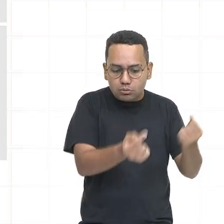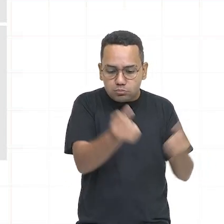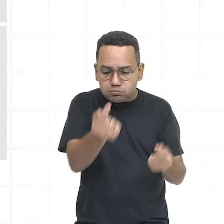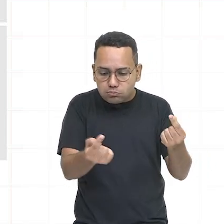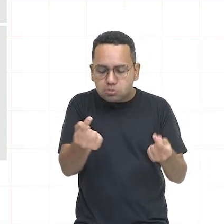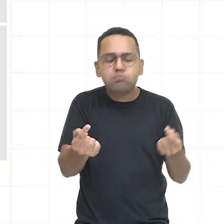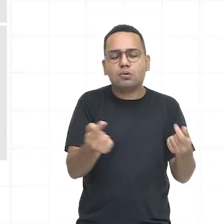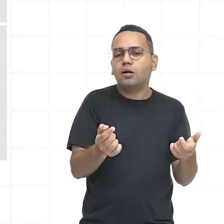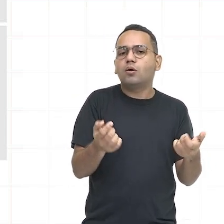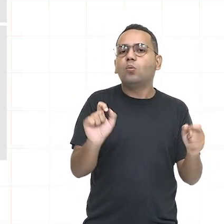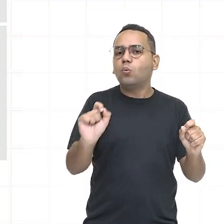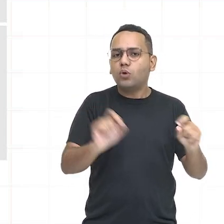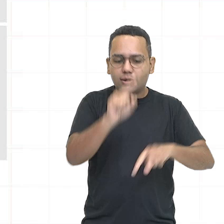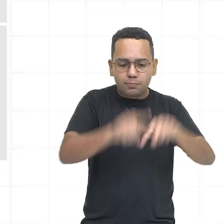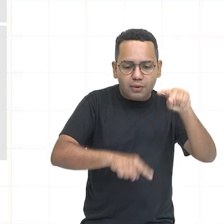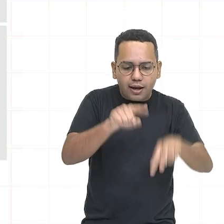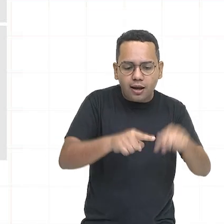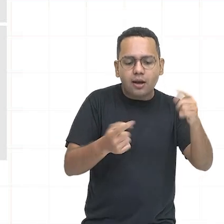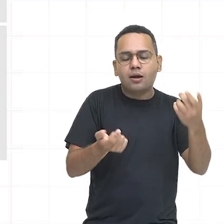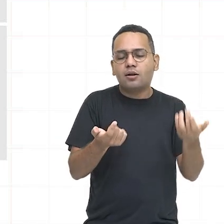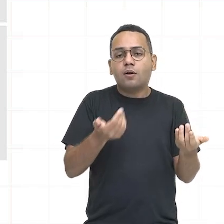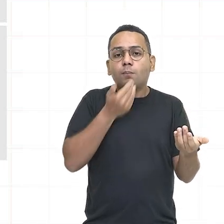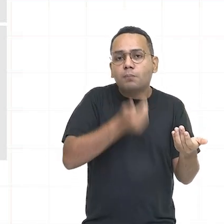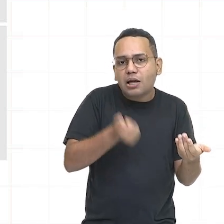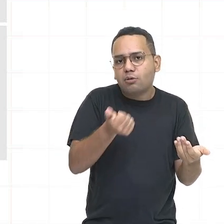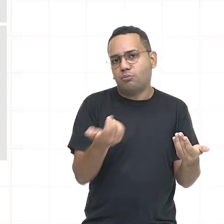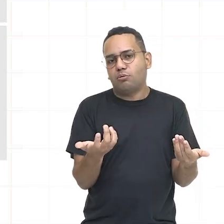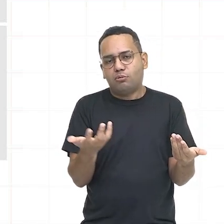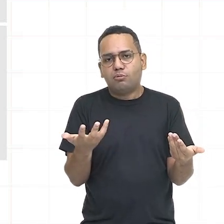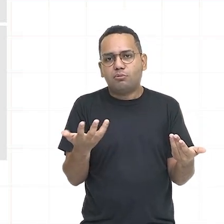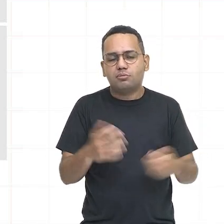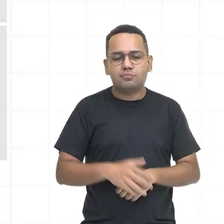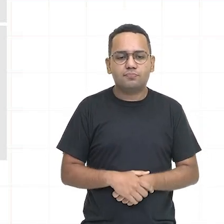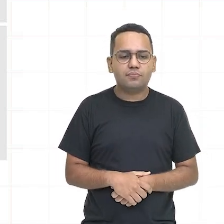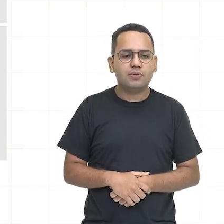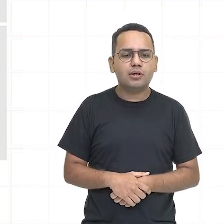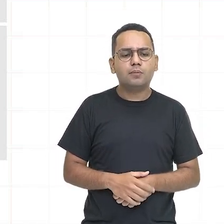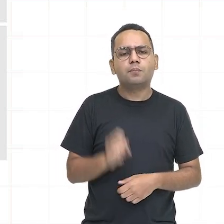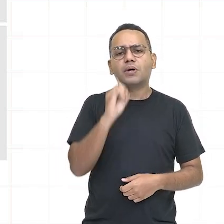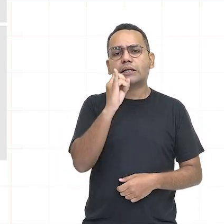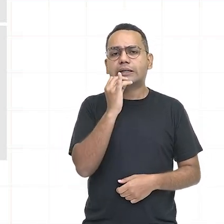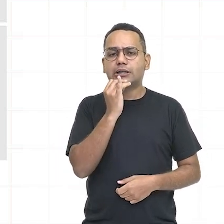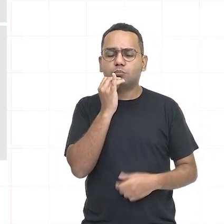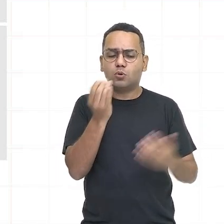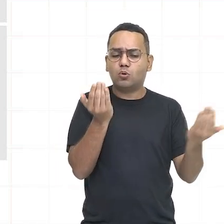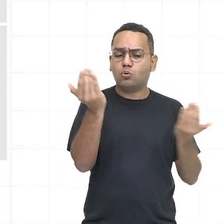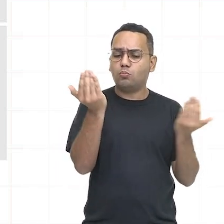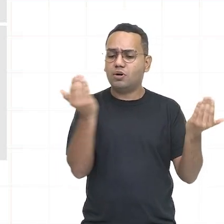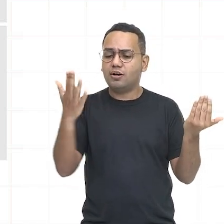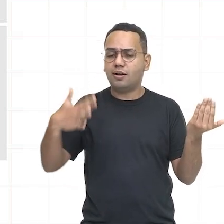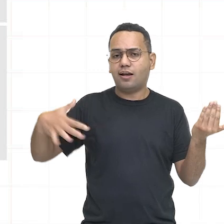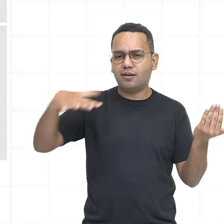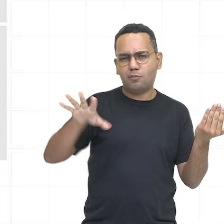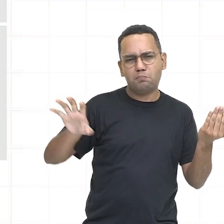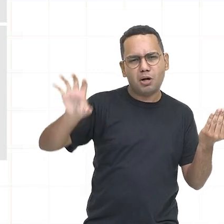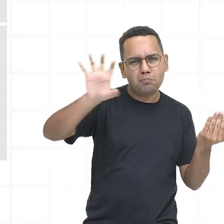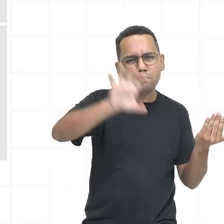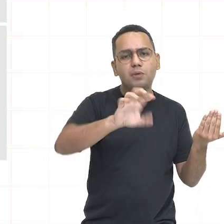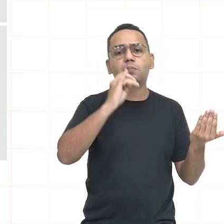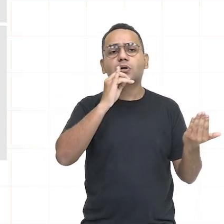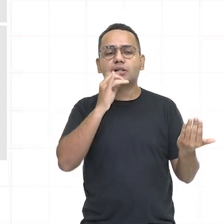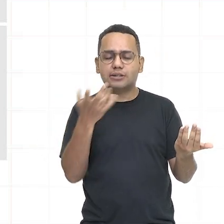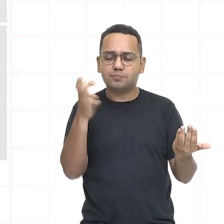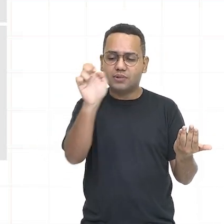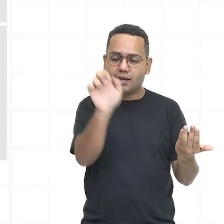competitivas globalmente, se a gente for comparar aí com países lá da Ásia, com países da América, da África,